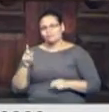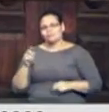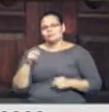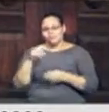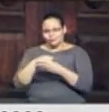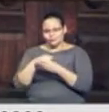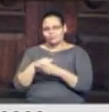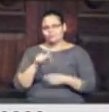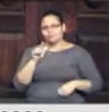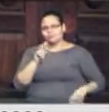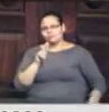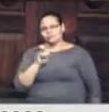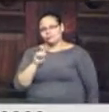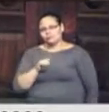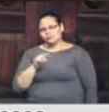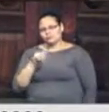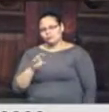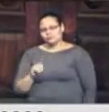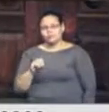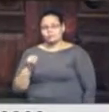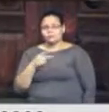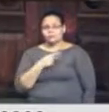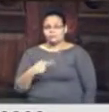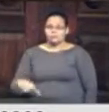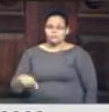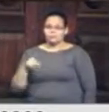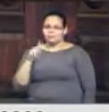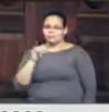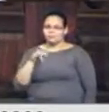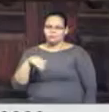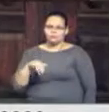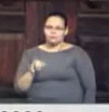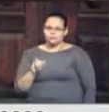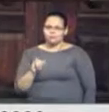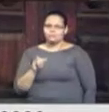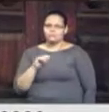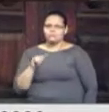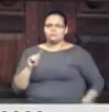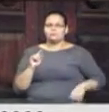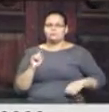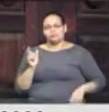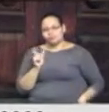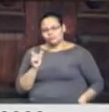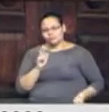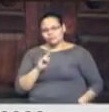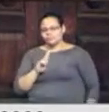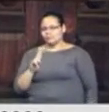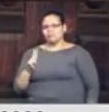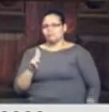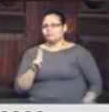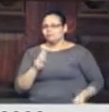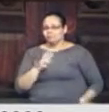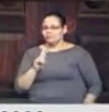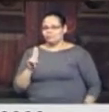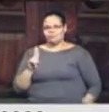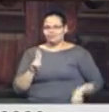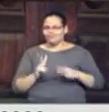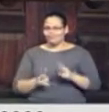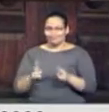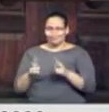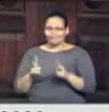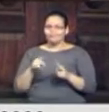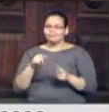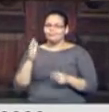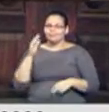Paulo, o próprio presidente Pisciani falou que, do jeito que está, era o fim do bilhete único. Então, nós já temos certeza que